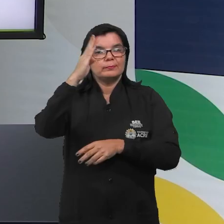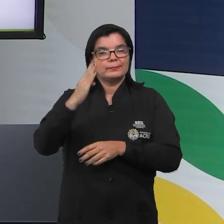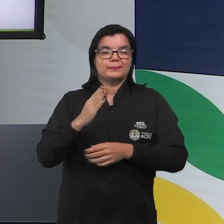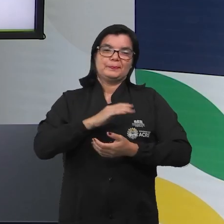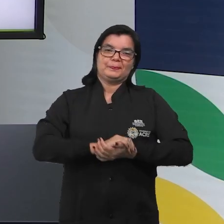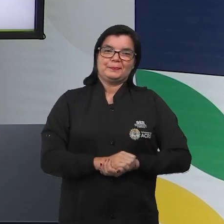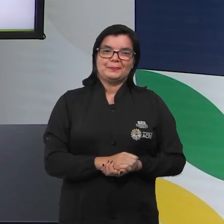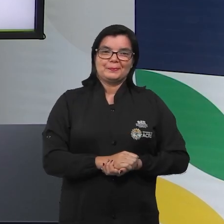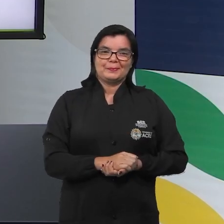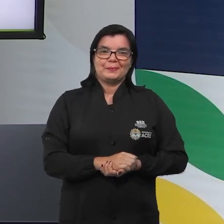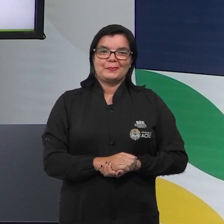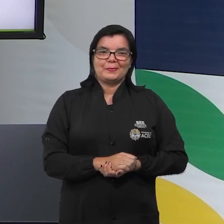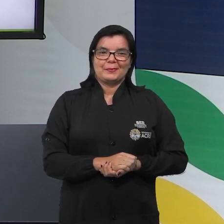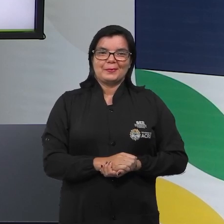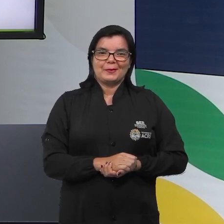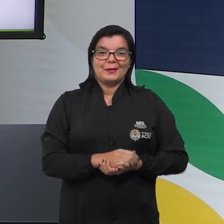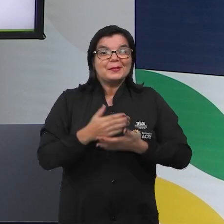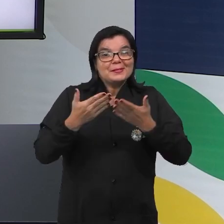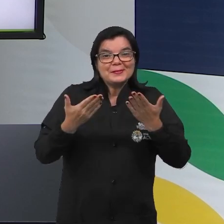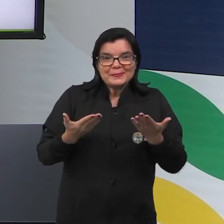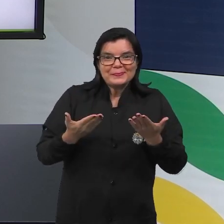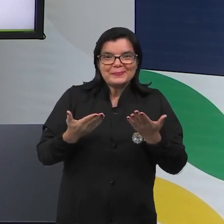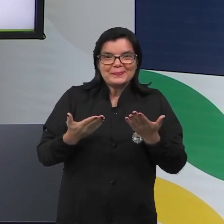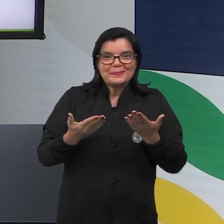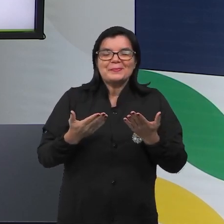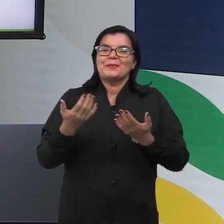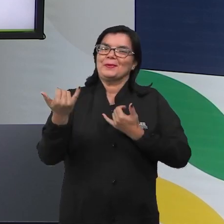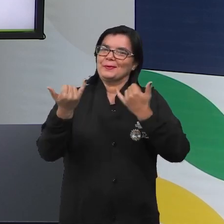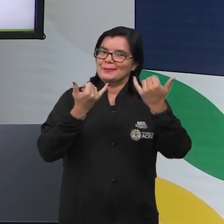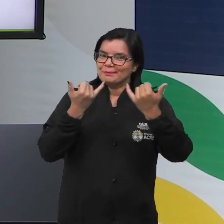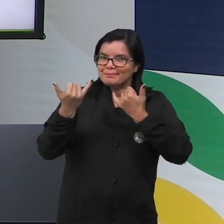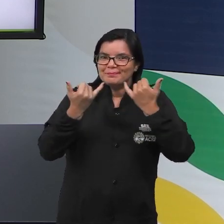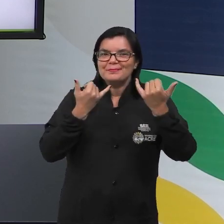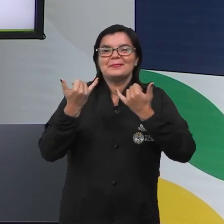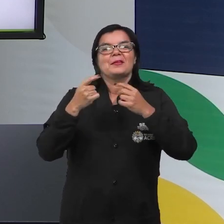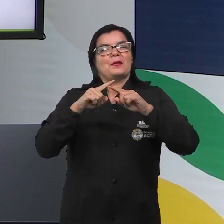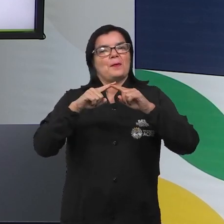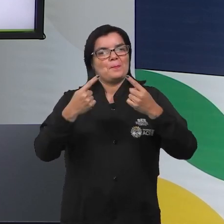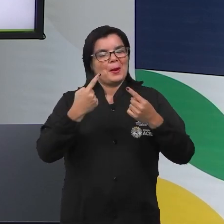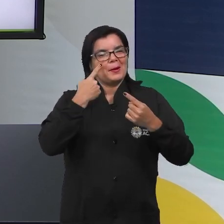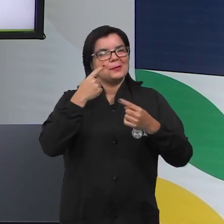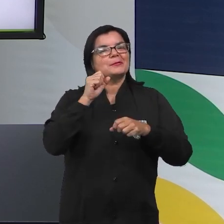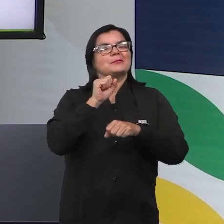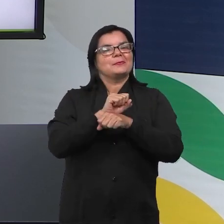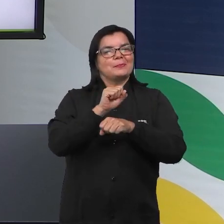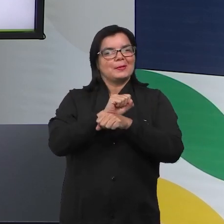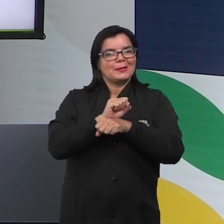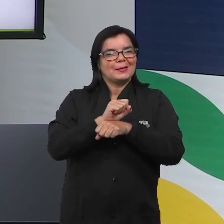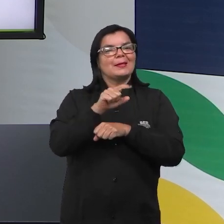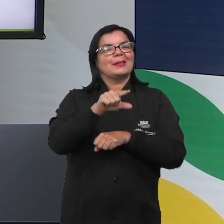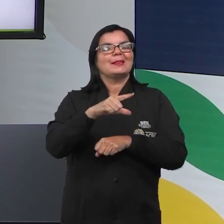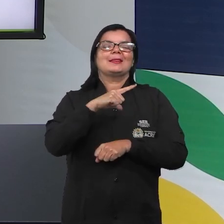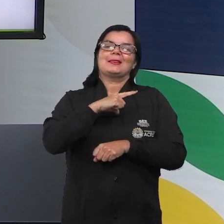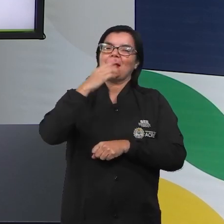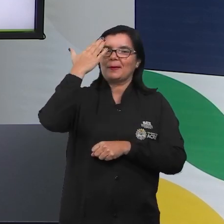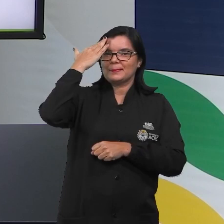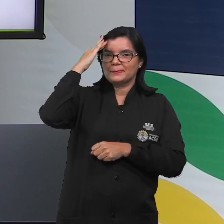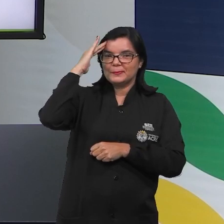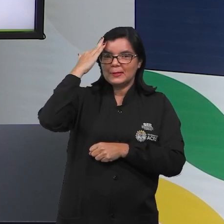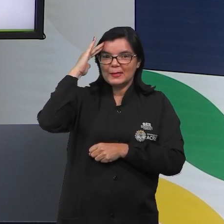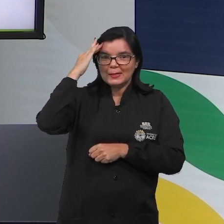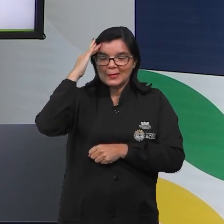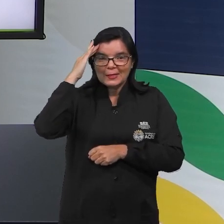brasileiro. E aí, muita informação, não é? Mas eu espero que você tenha